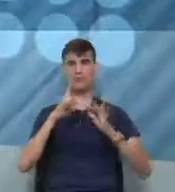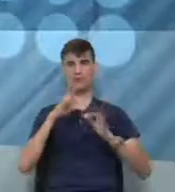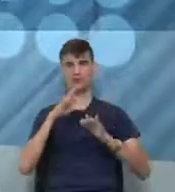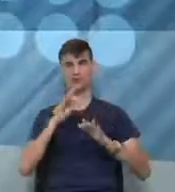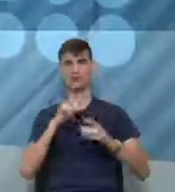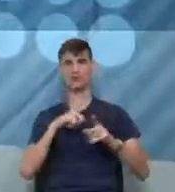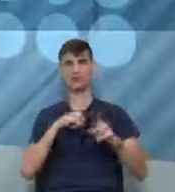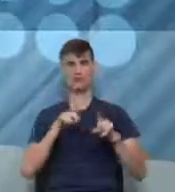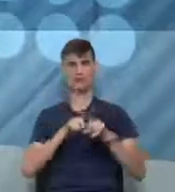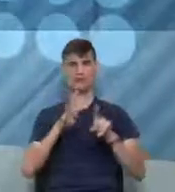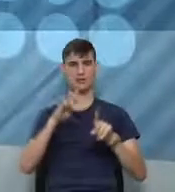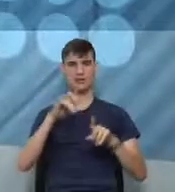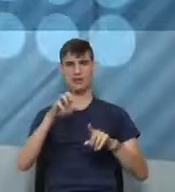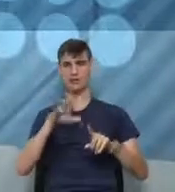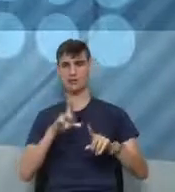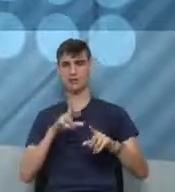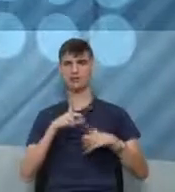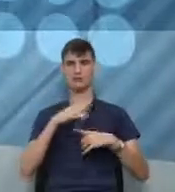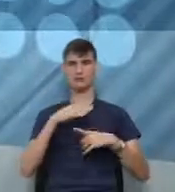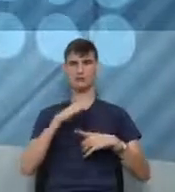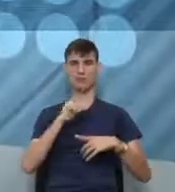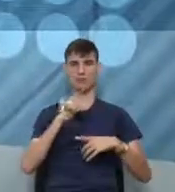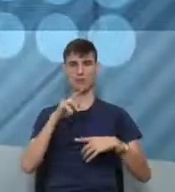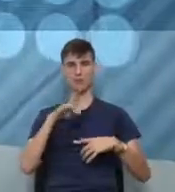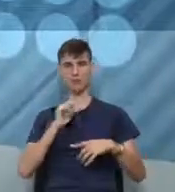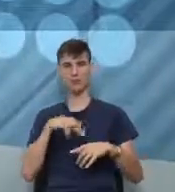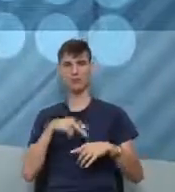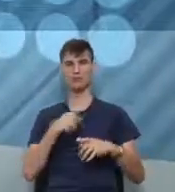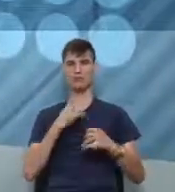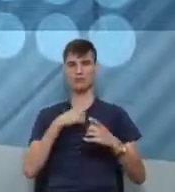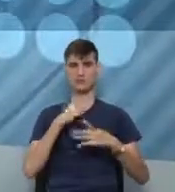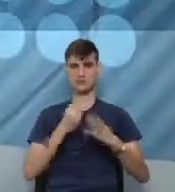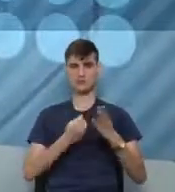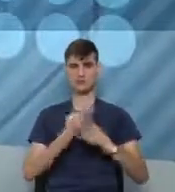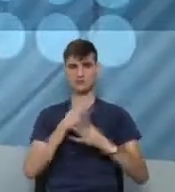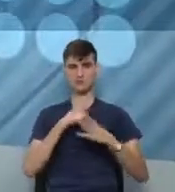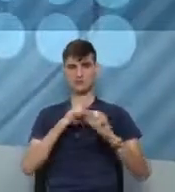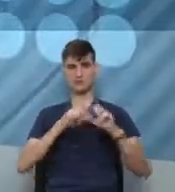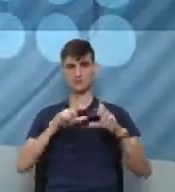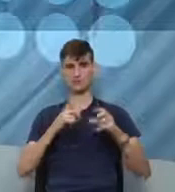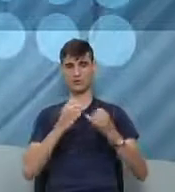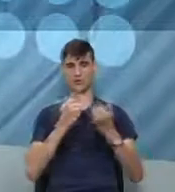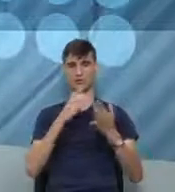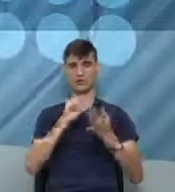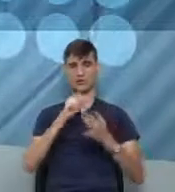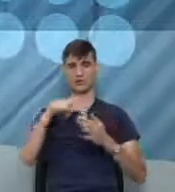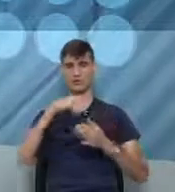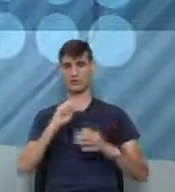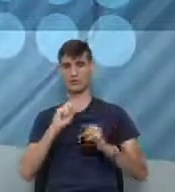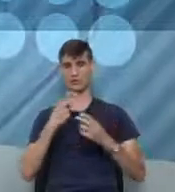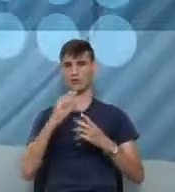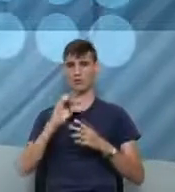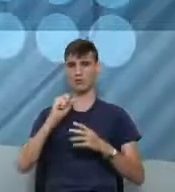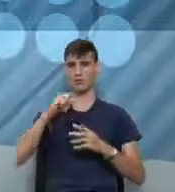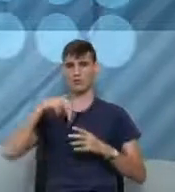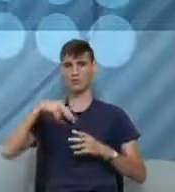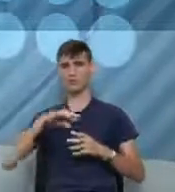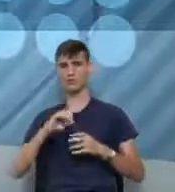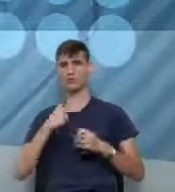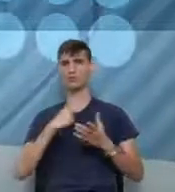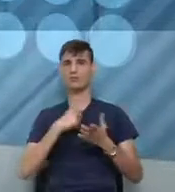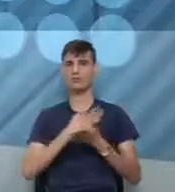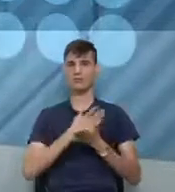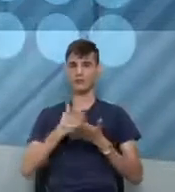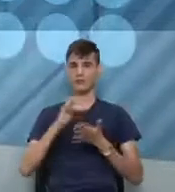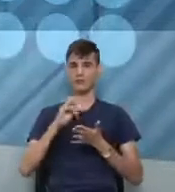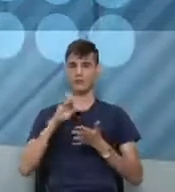série de Taylor, série de Maclaurin. Se aparece uma função trigonométrica, um seno, um cosseno, a gente vai partir para a